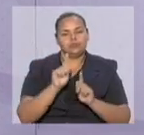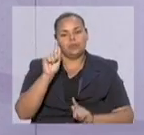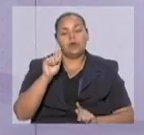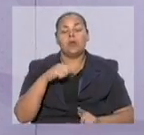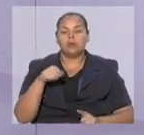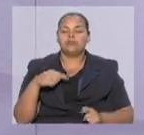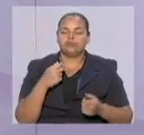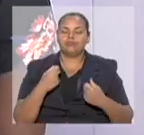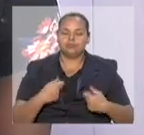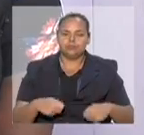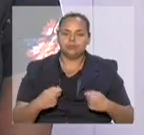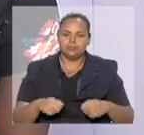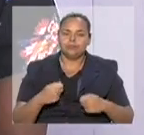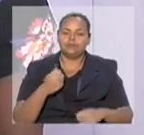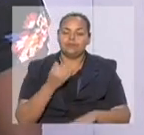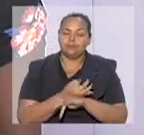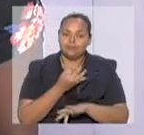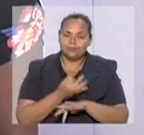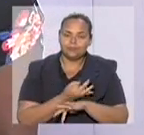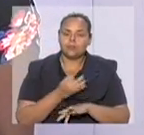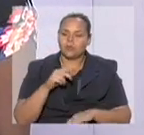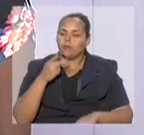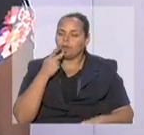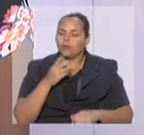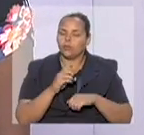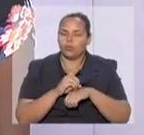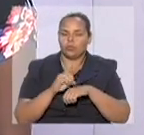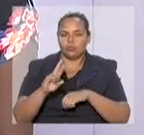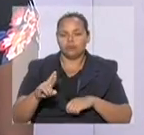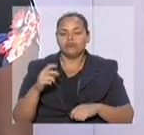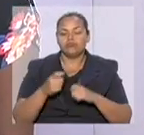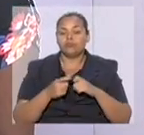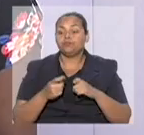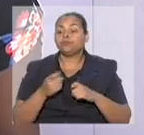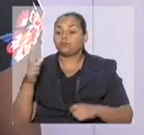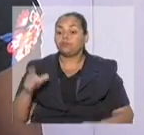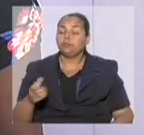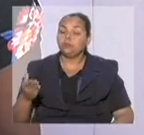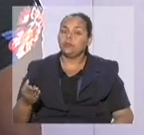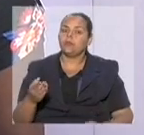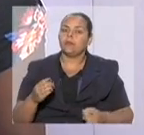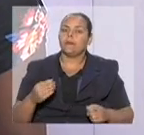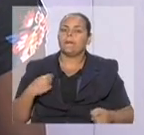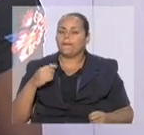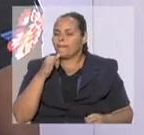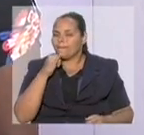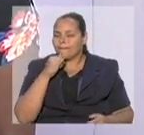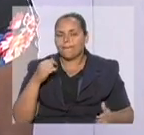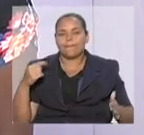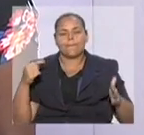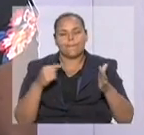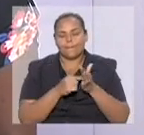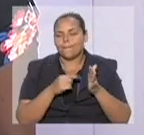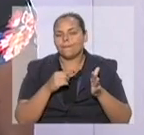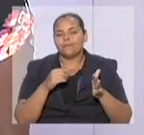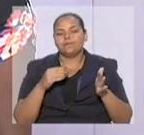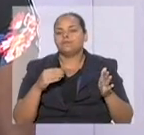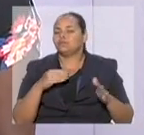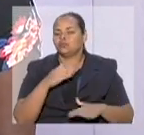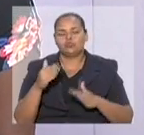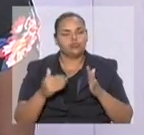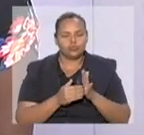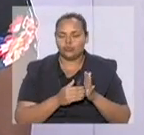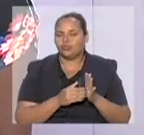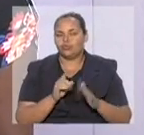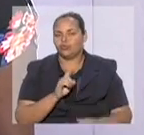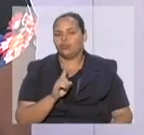que nos espera. Doutor, pelo que vocês já começaram a falar aqui, as metas desses planos não foram até então